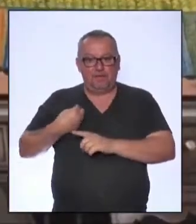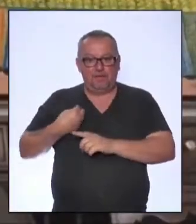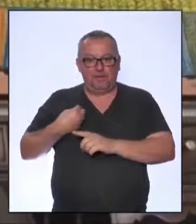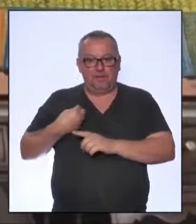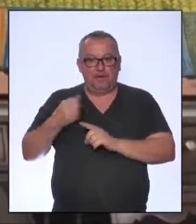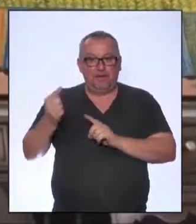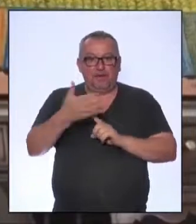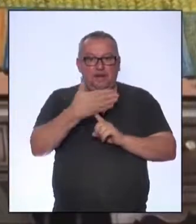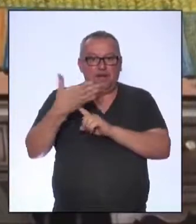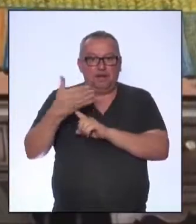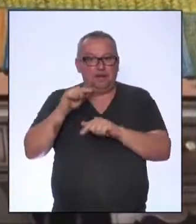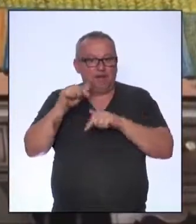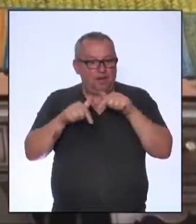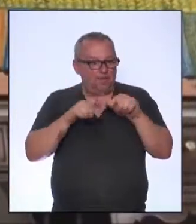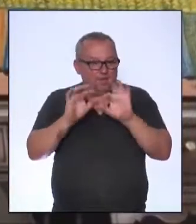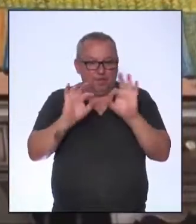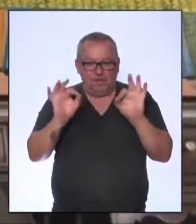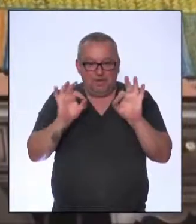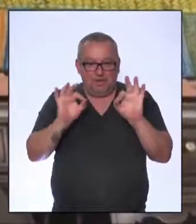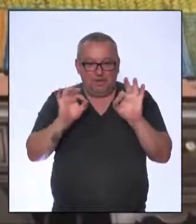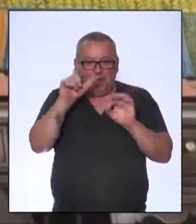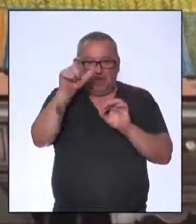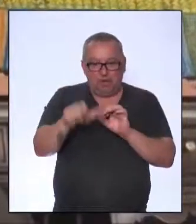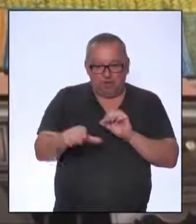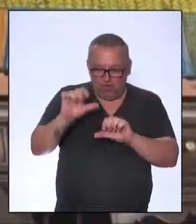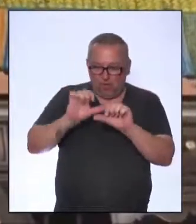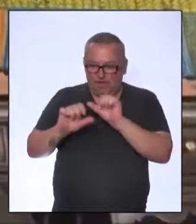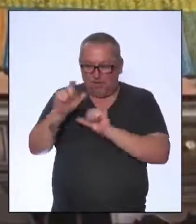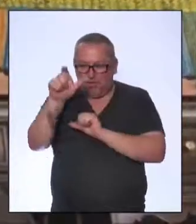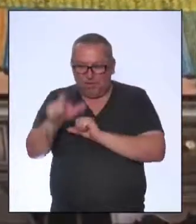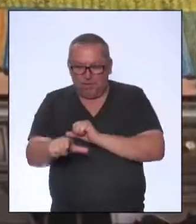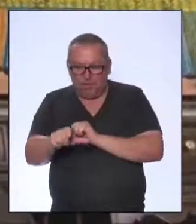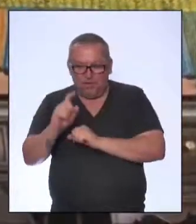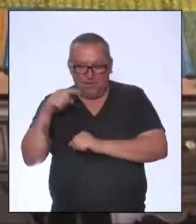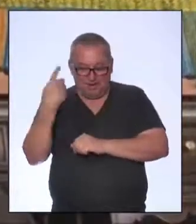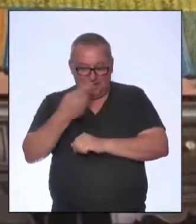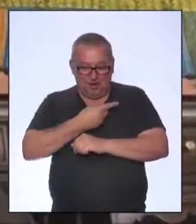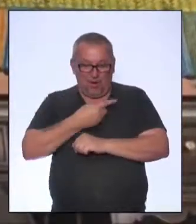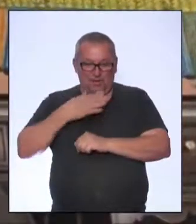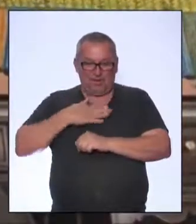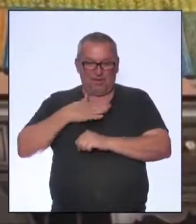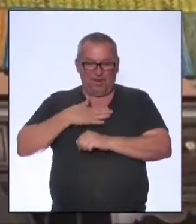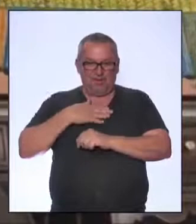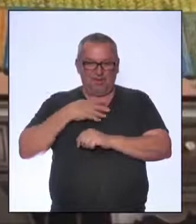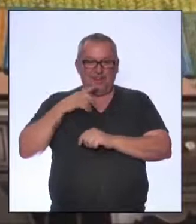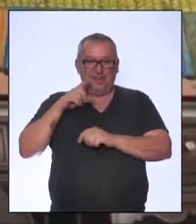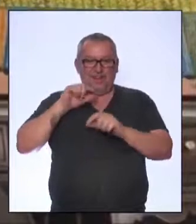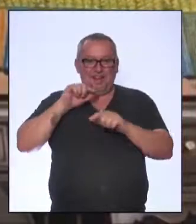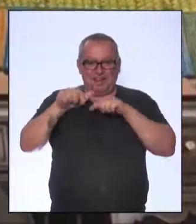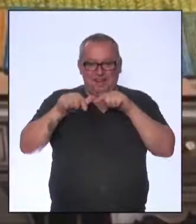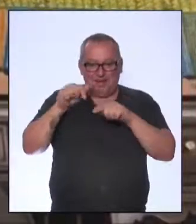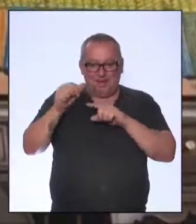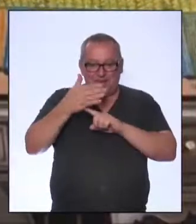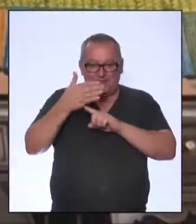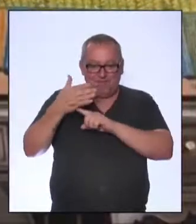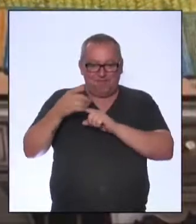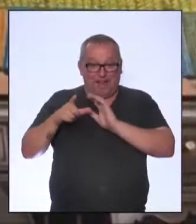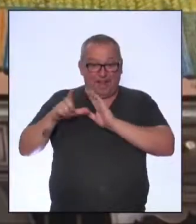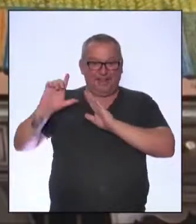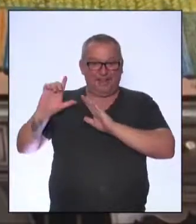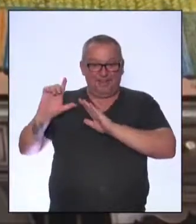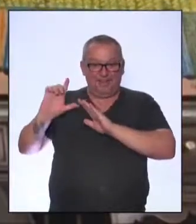Tecnologia não transforma a gente. Não. É gente que transforma a gente. Então, é a gente que está atrás da tecnologia que